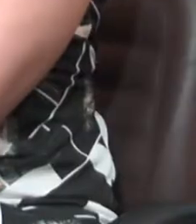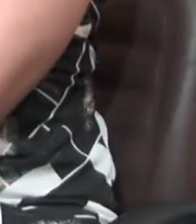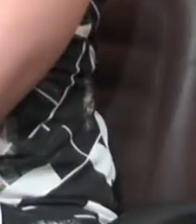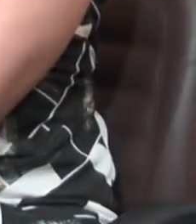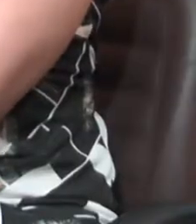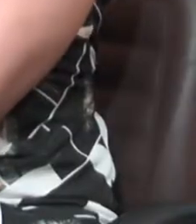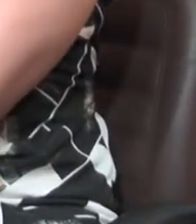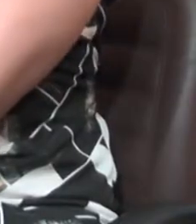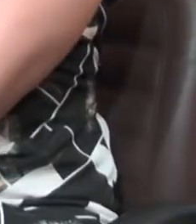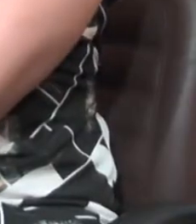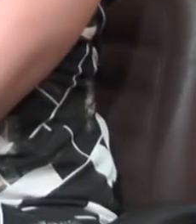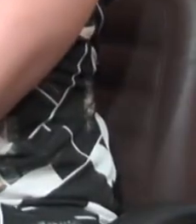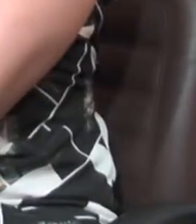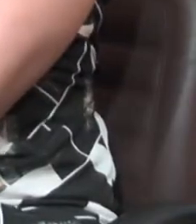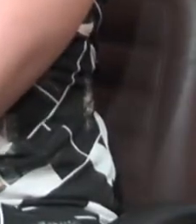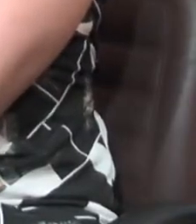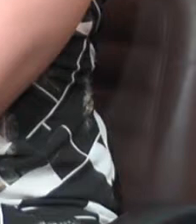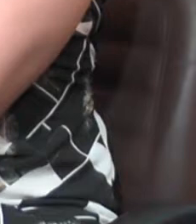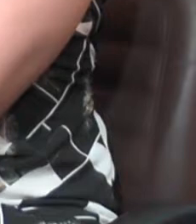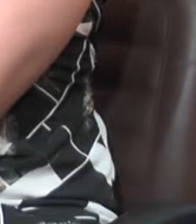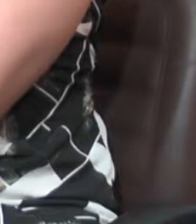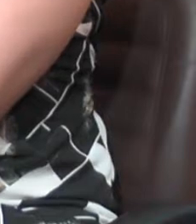tinha 5 anos,